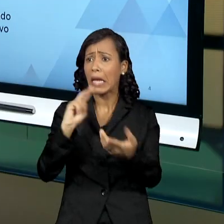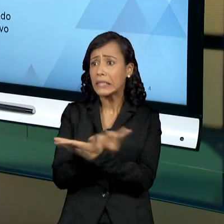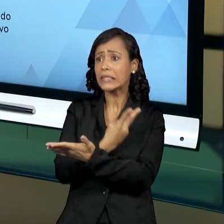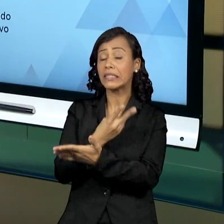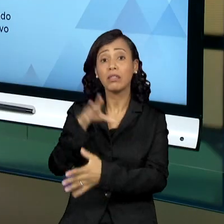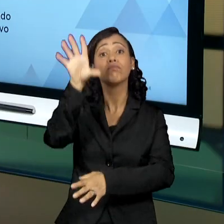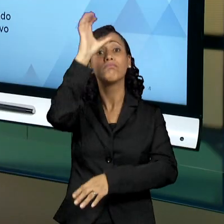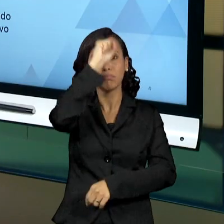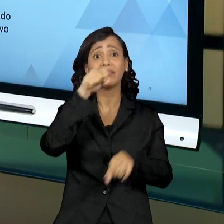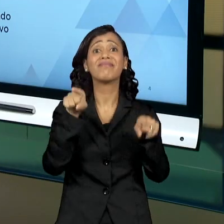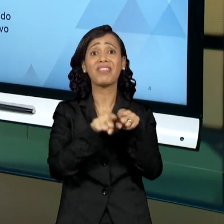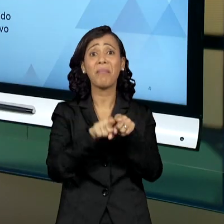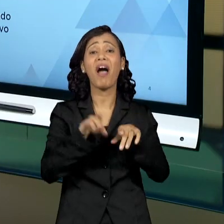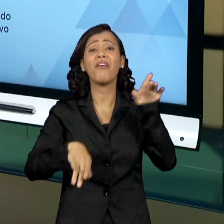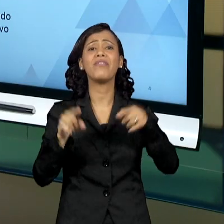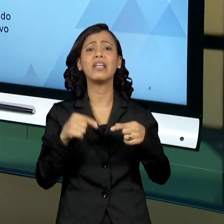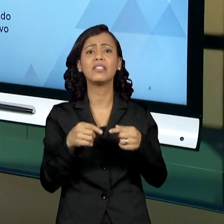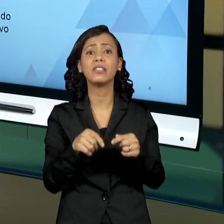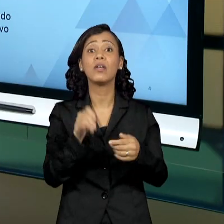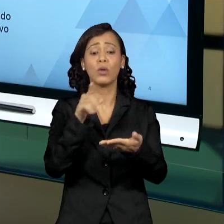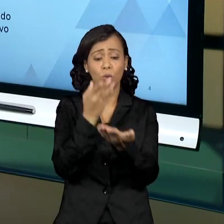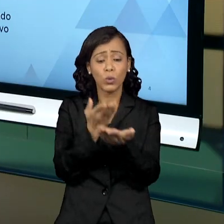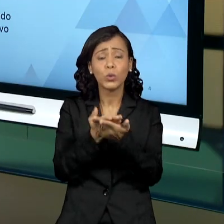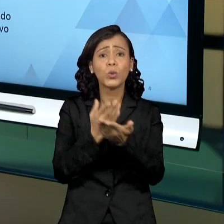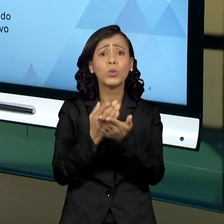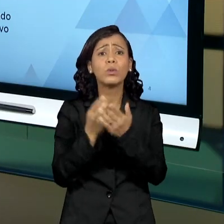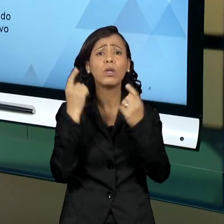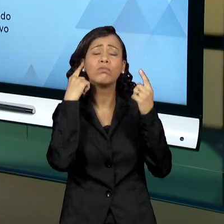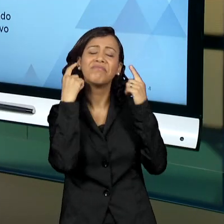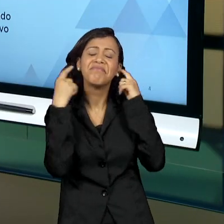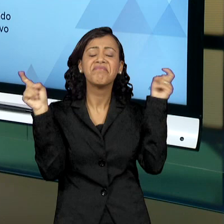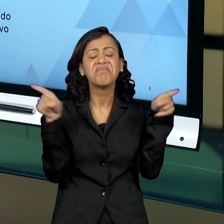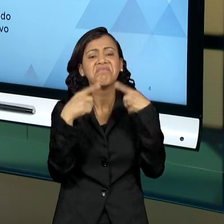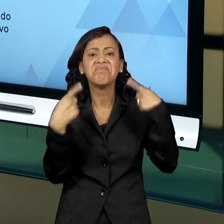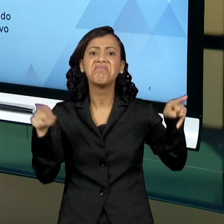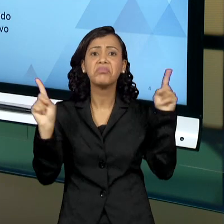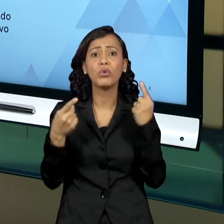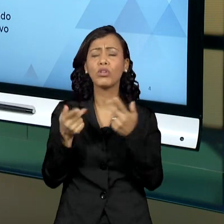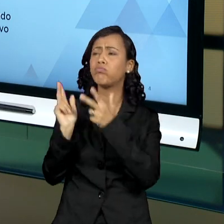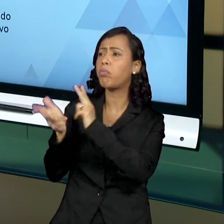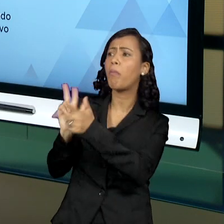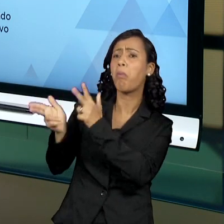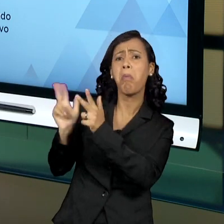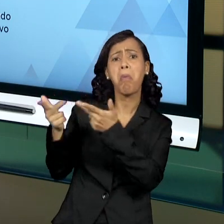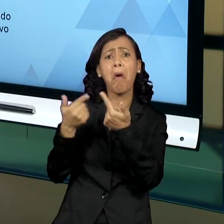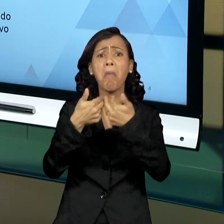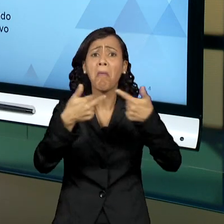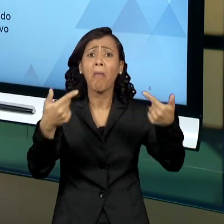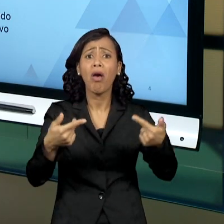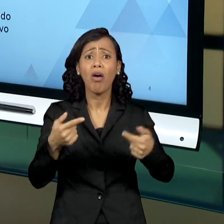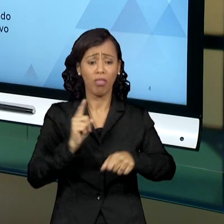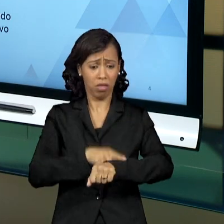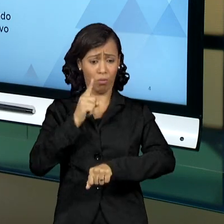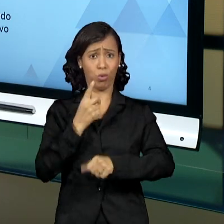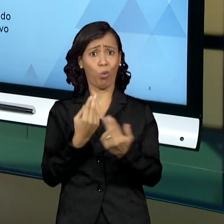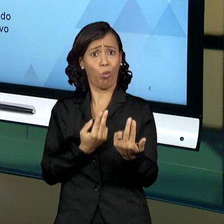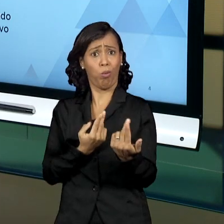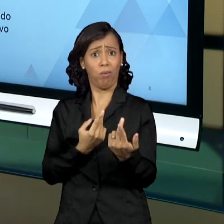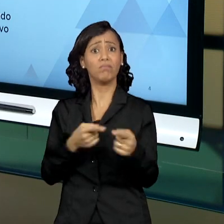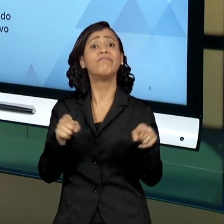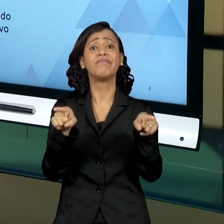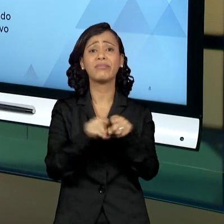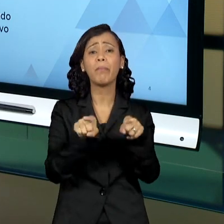ouvindo músicas, ao mesmo tempo estão fazendo uma atividade escolar, param e já comunicam